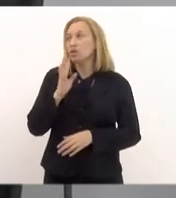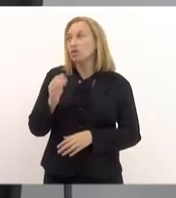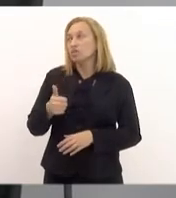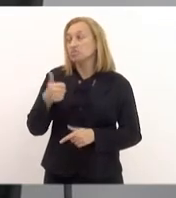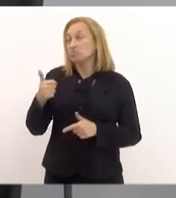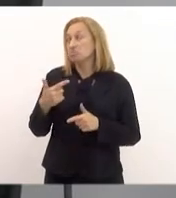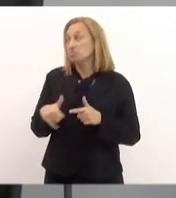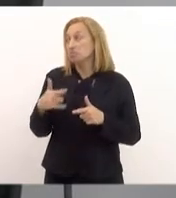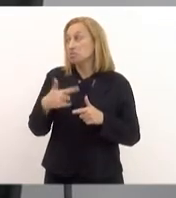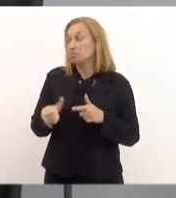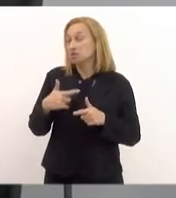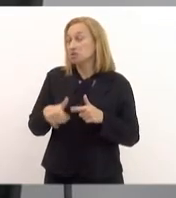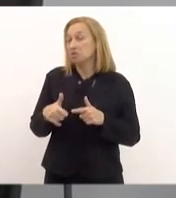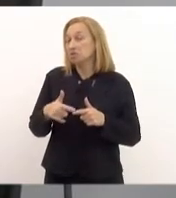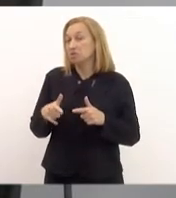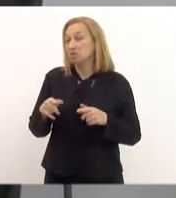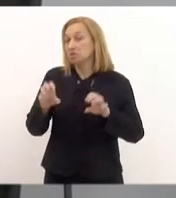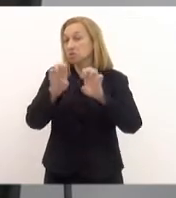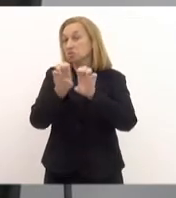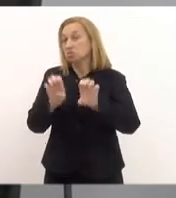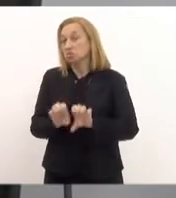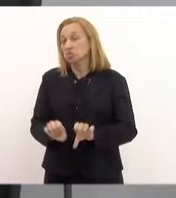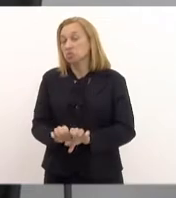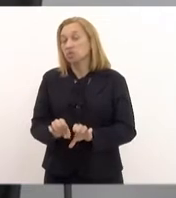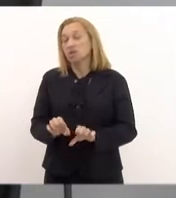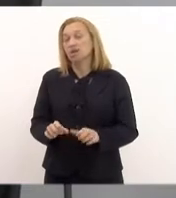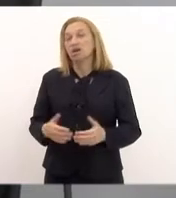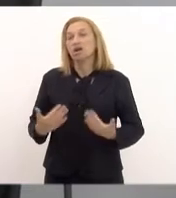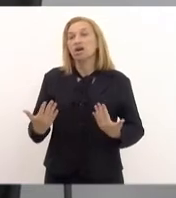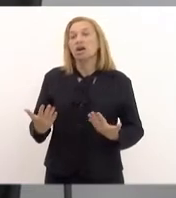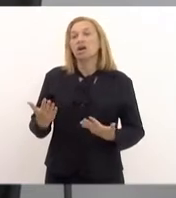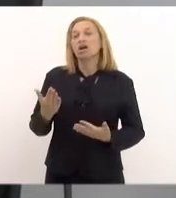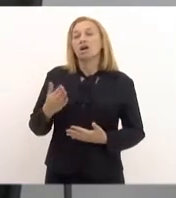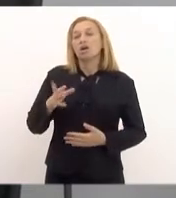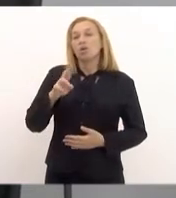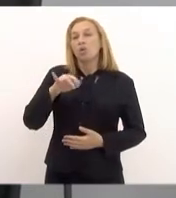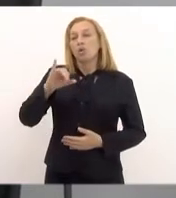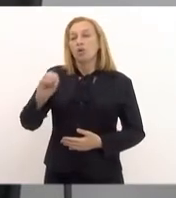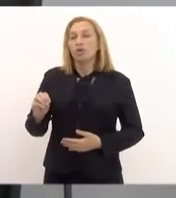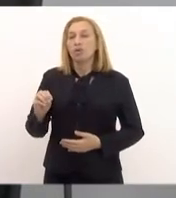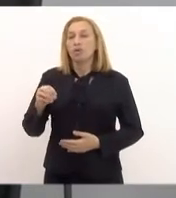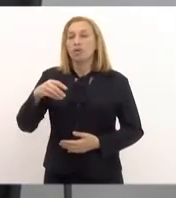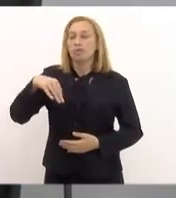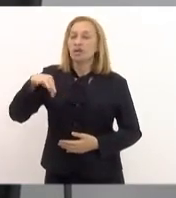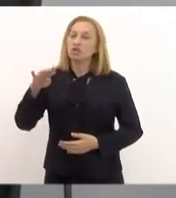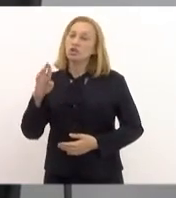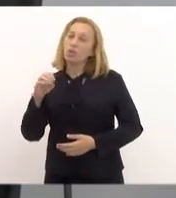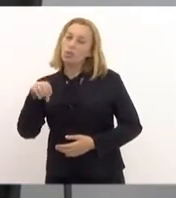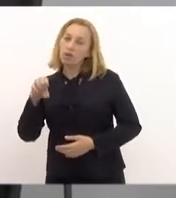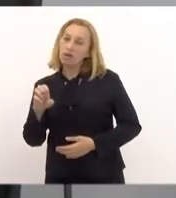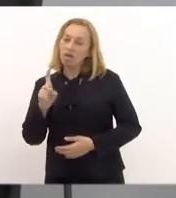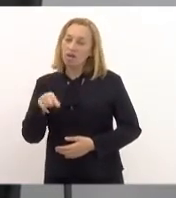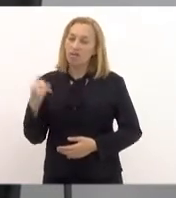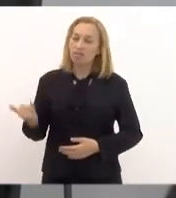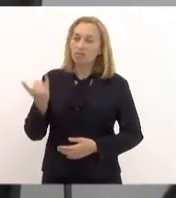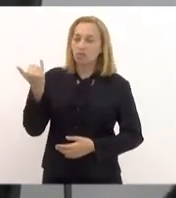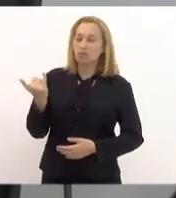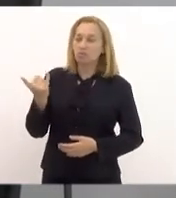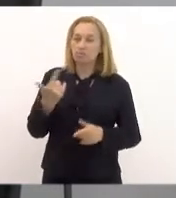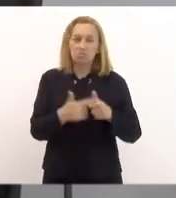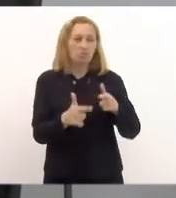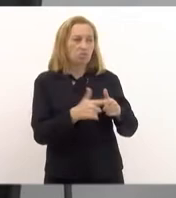problemas muito estruturantes. A presença do Rio Metrópole, por exemplo, aqui é muito importante, porque, assim, problemas